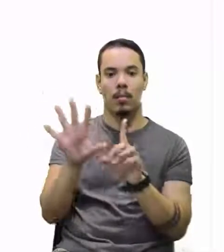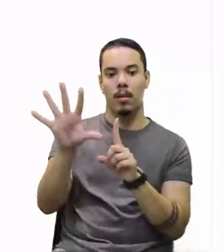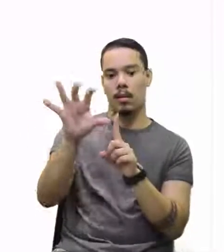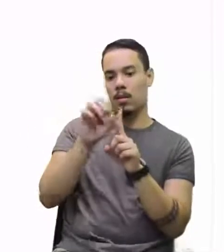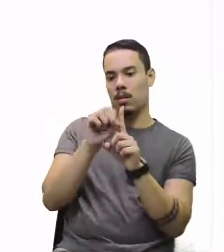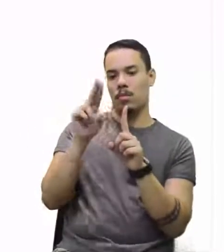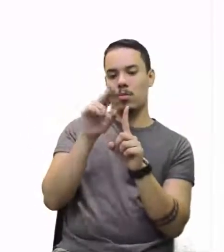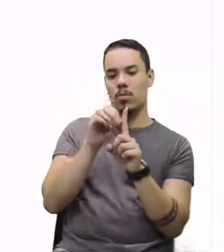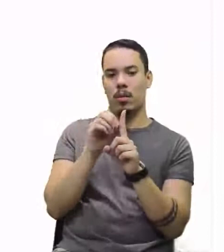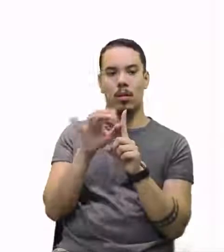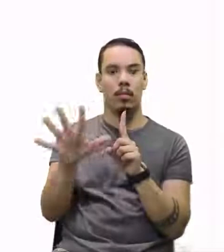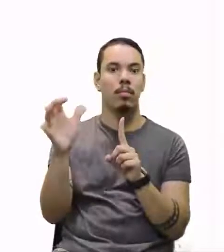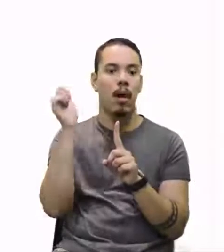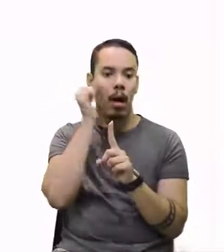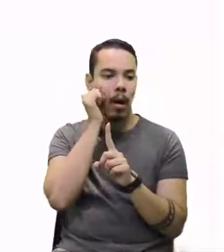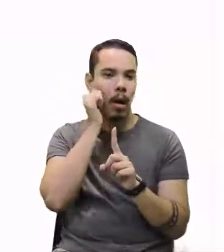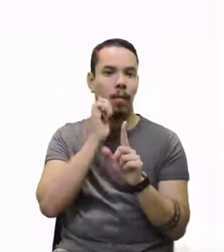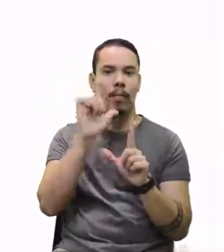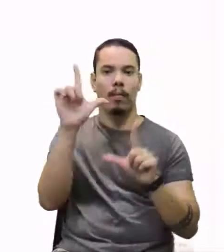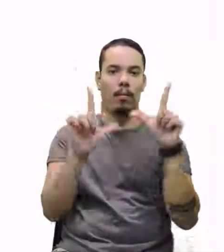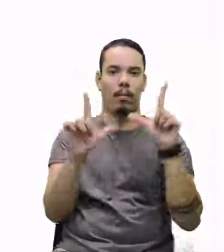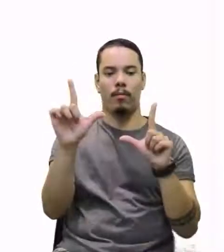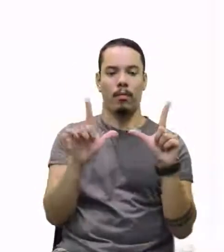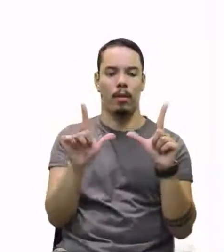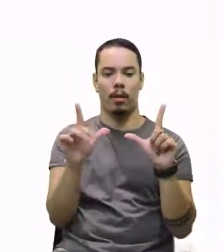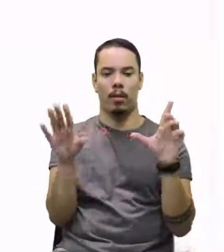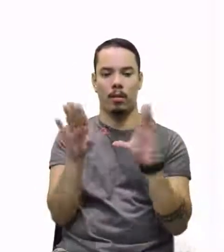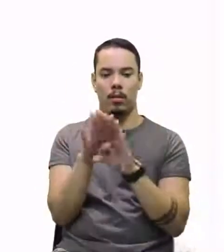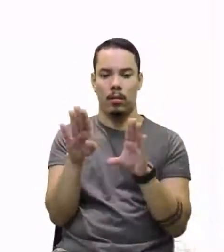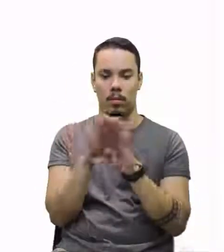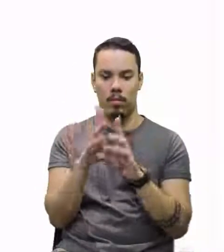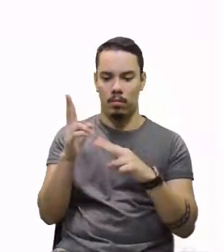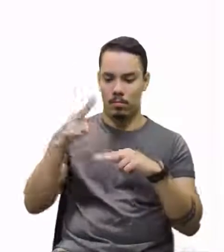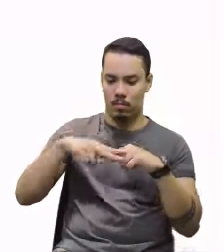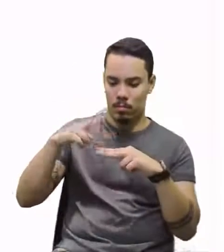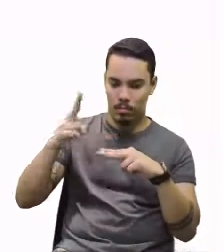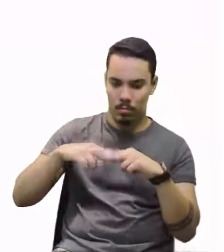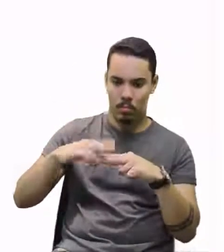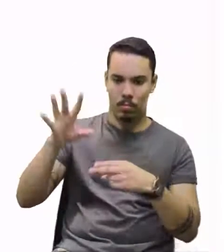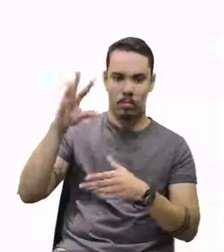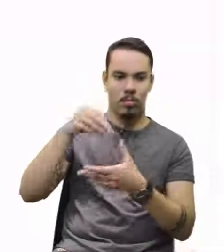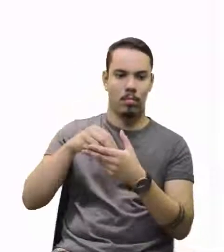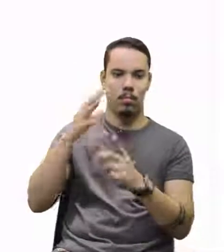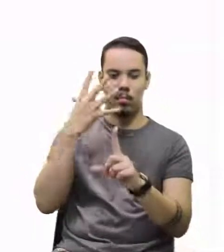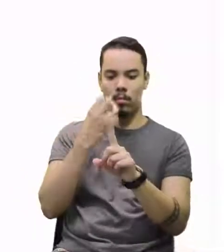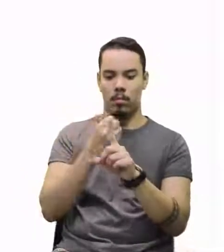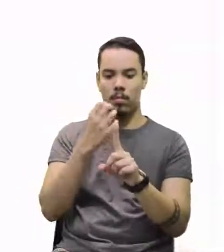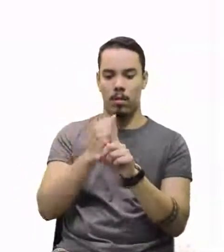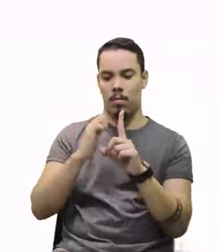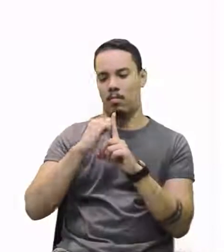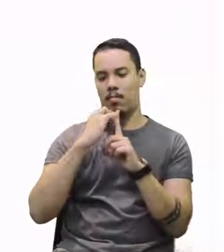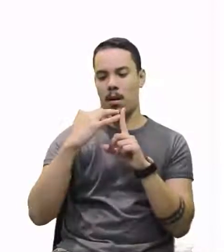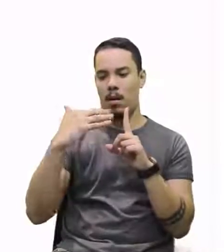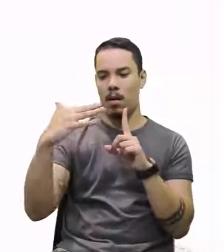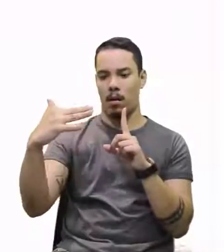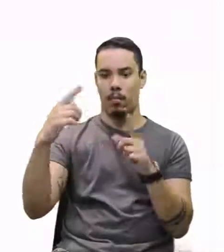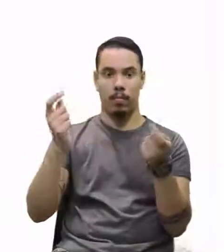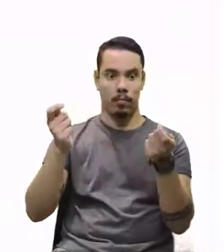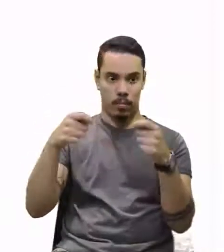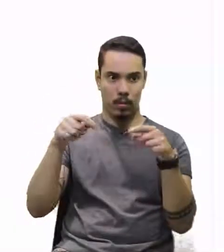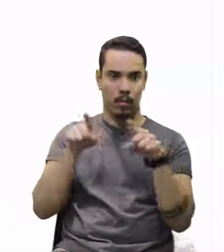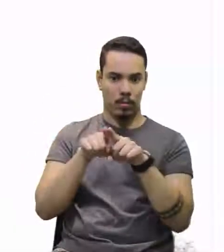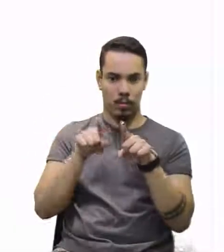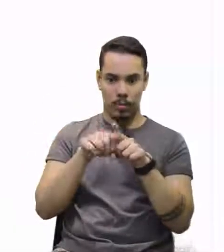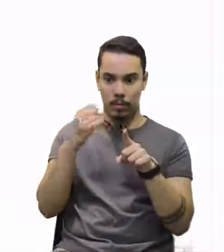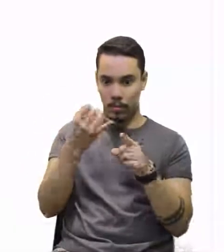transmissões de rádios e até TV, fonte chaveada, filtragens de radiofrequência. Então, se